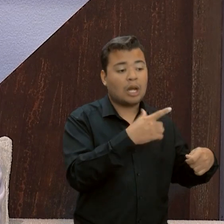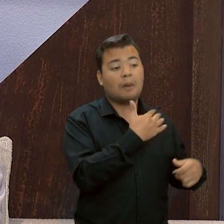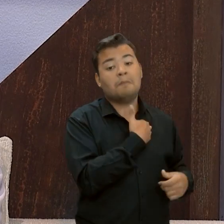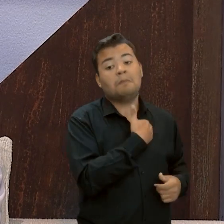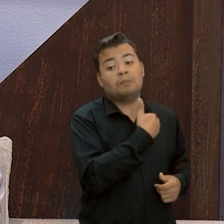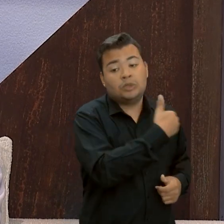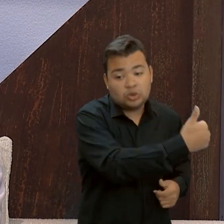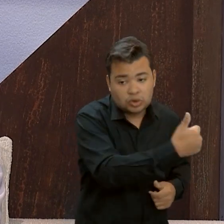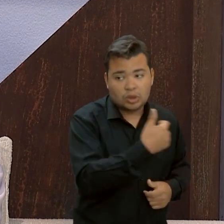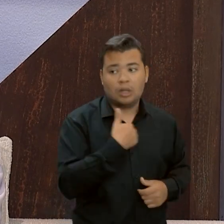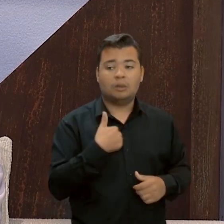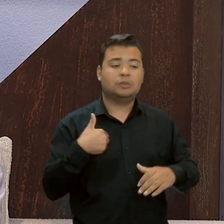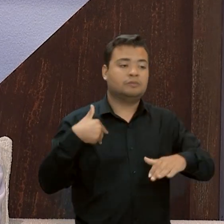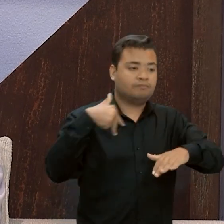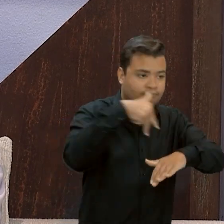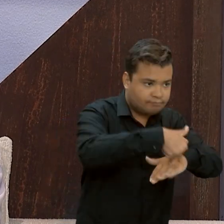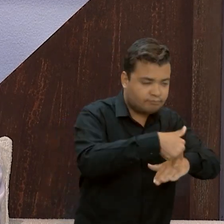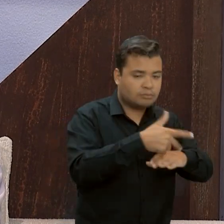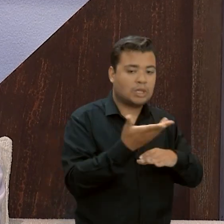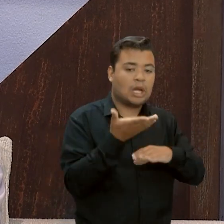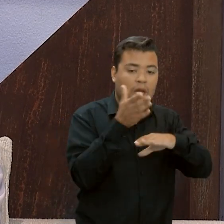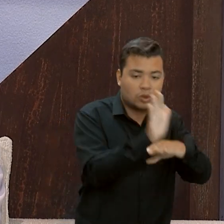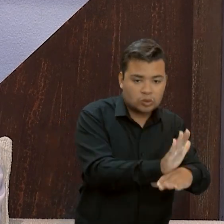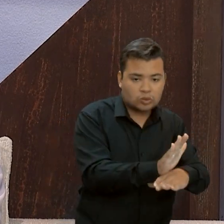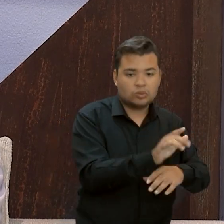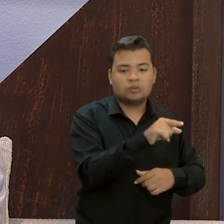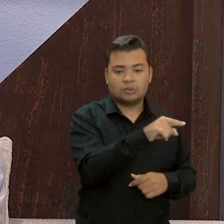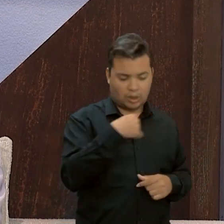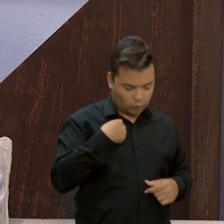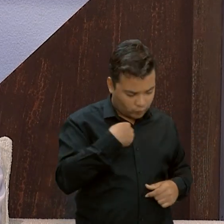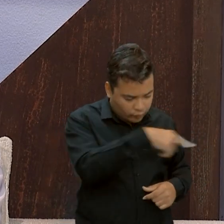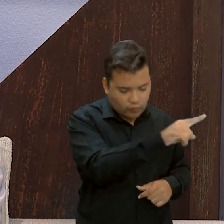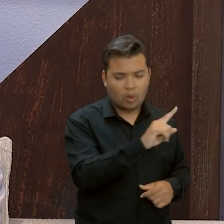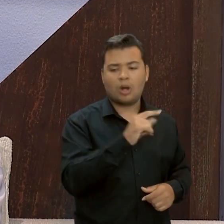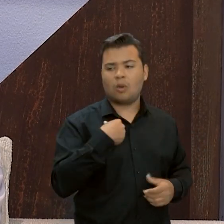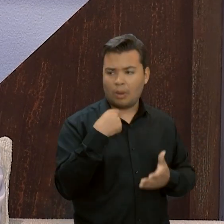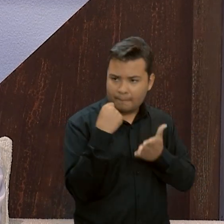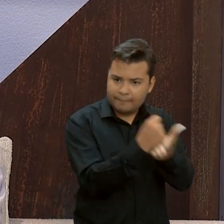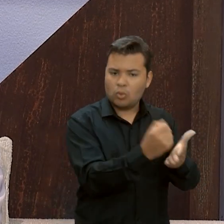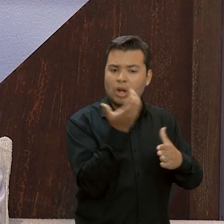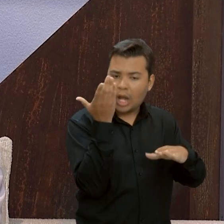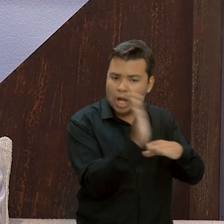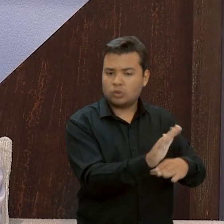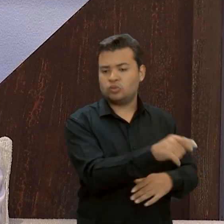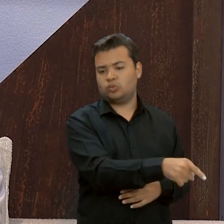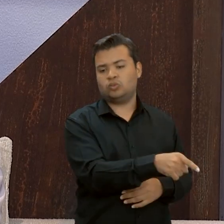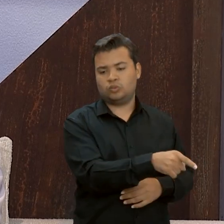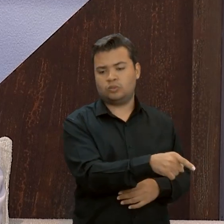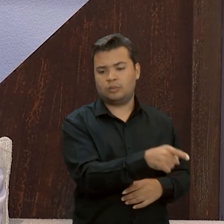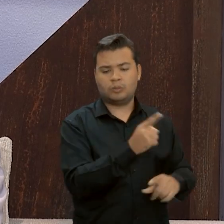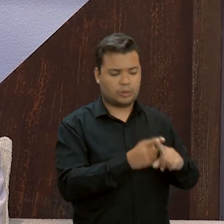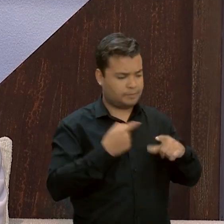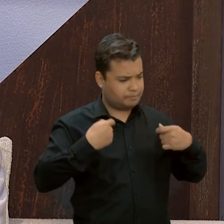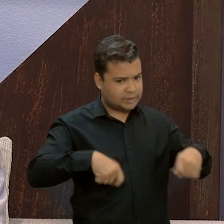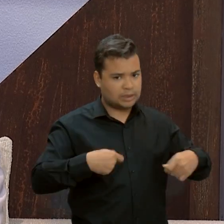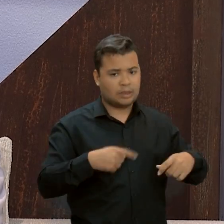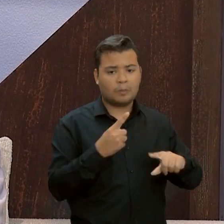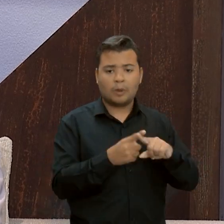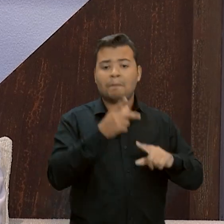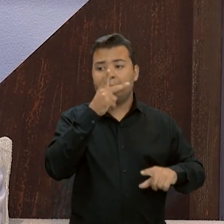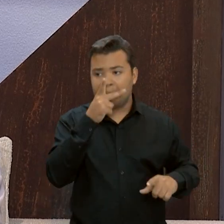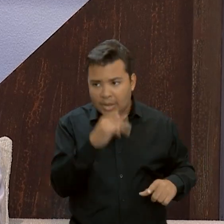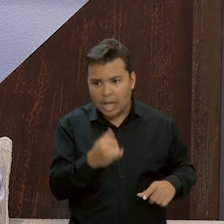vem cá. E eu vou lá, dou meu apoio, né? Tem que estar junto direto. É pai e mãe, tem